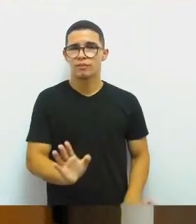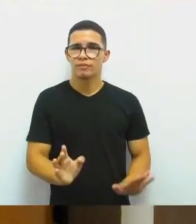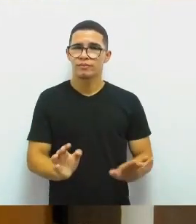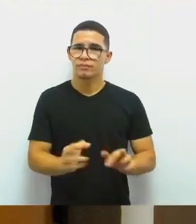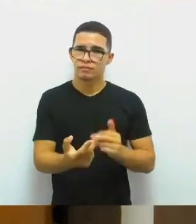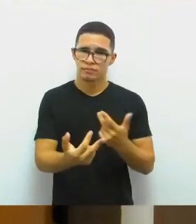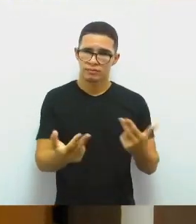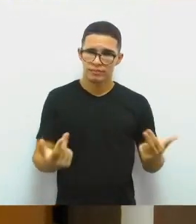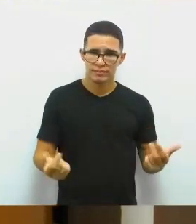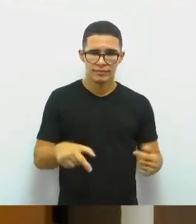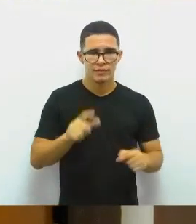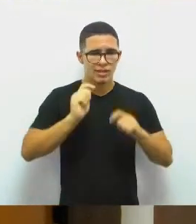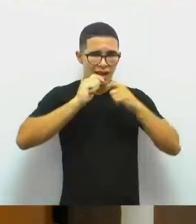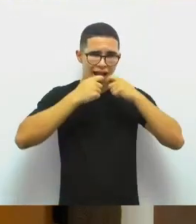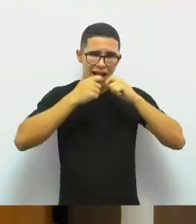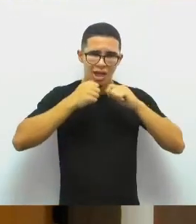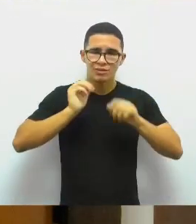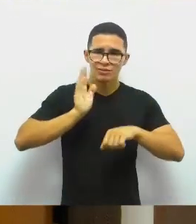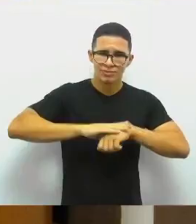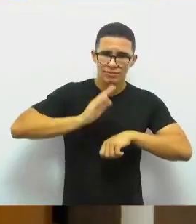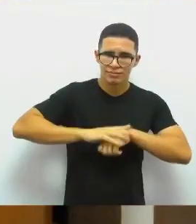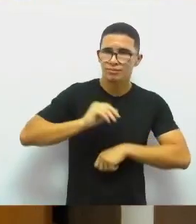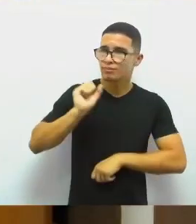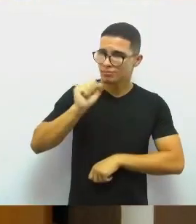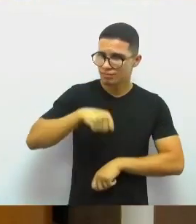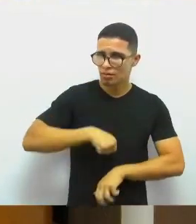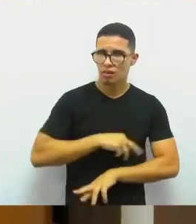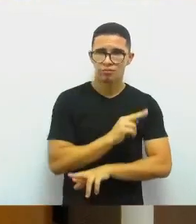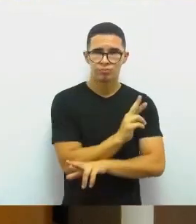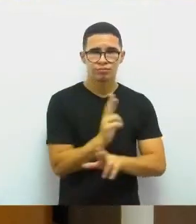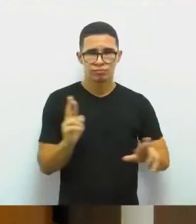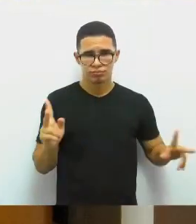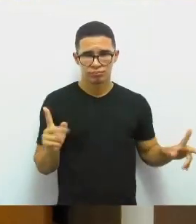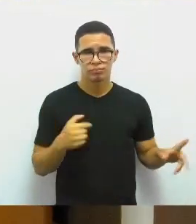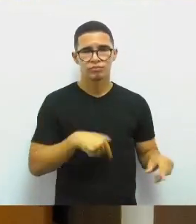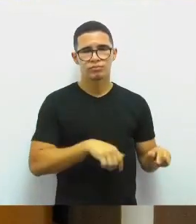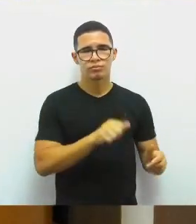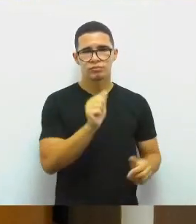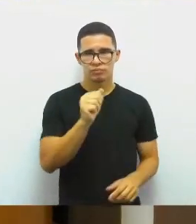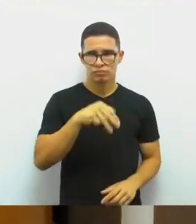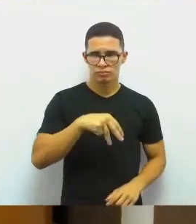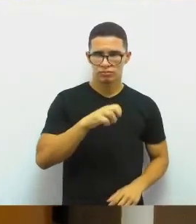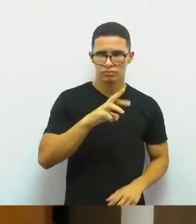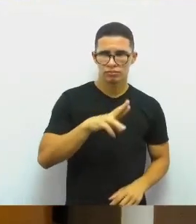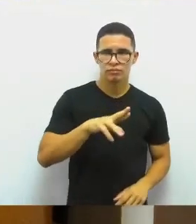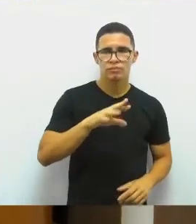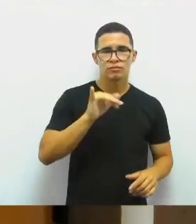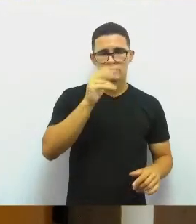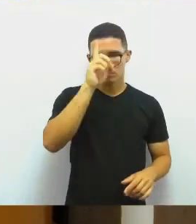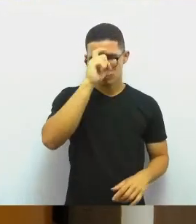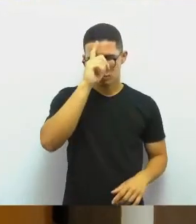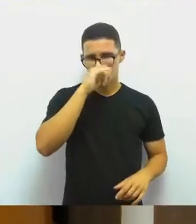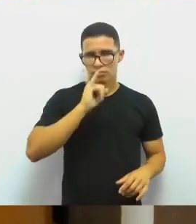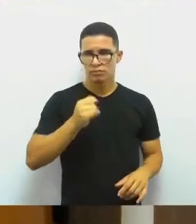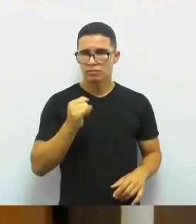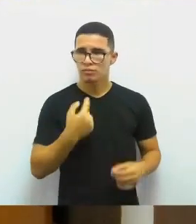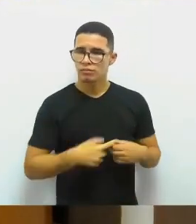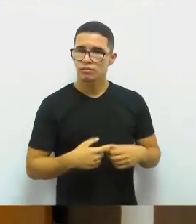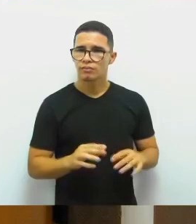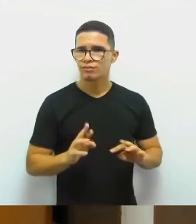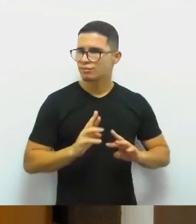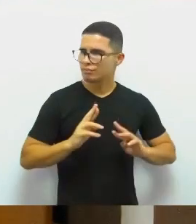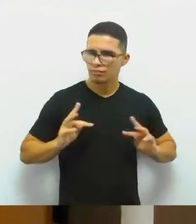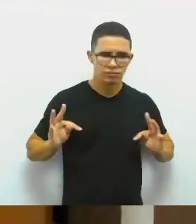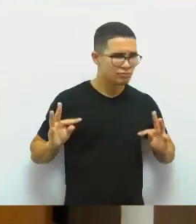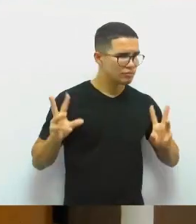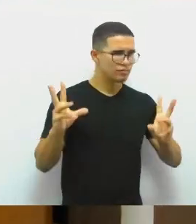Elisandra, e lá nós fazemos isso. Né? Esse é o diferencial do AME Japuíba. Não é só a Rose, é